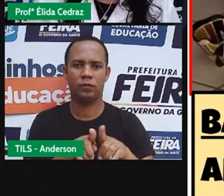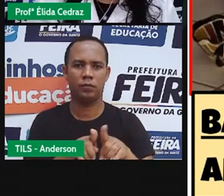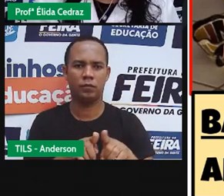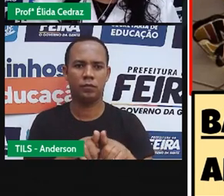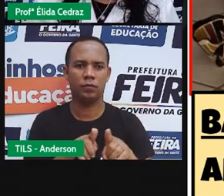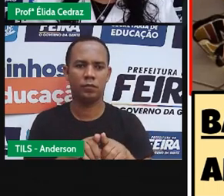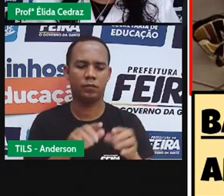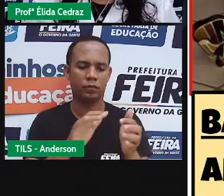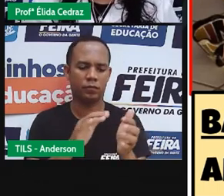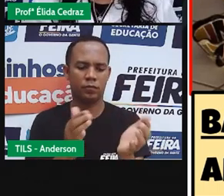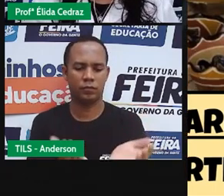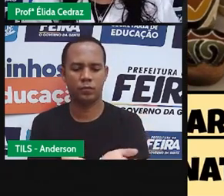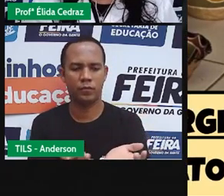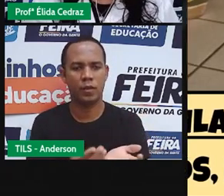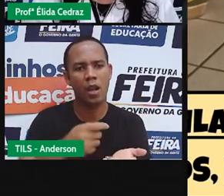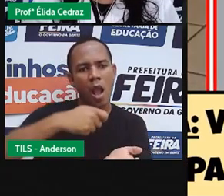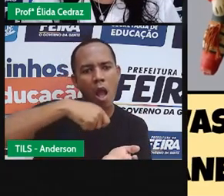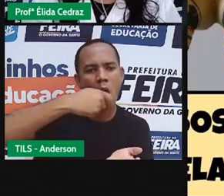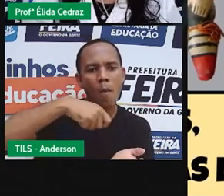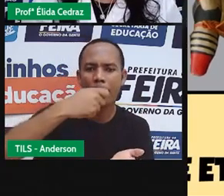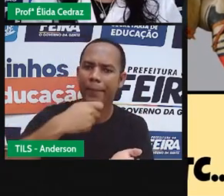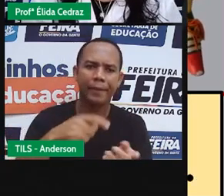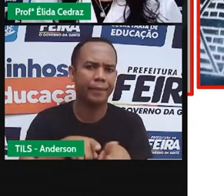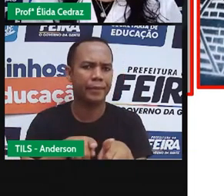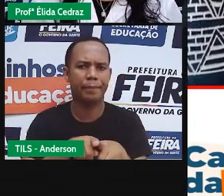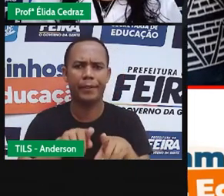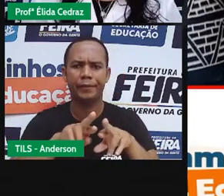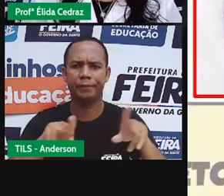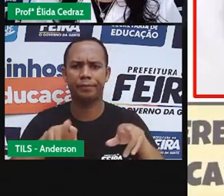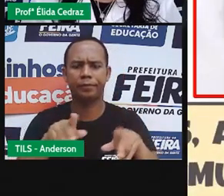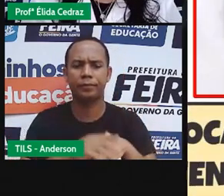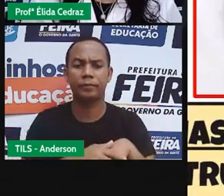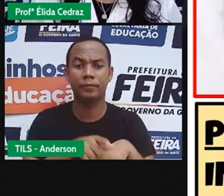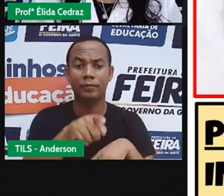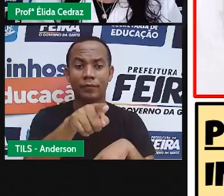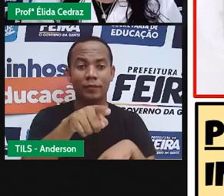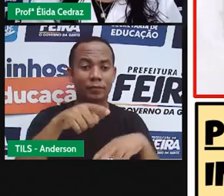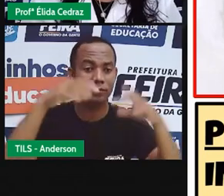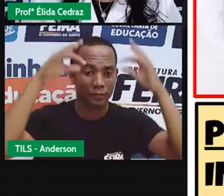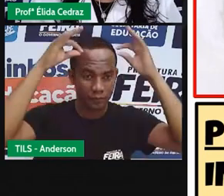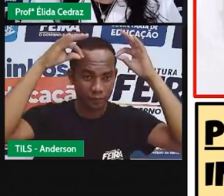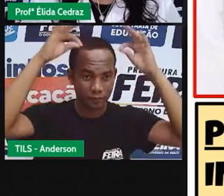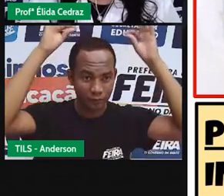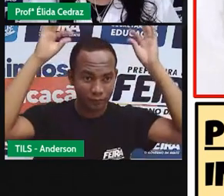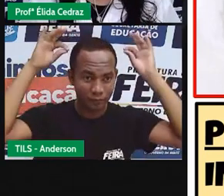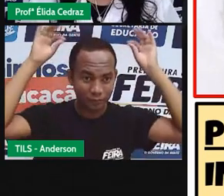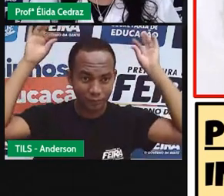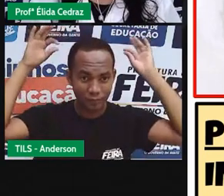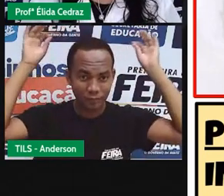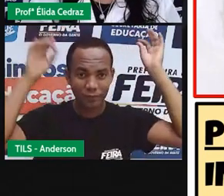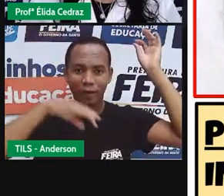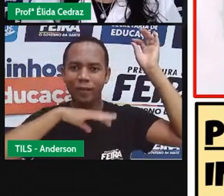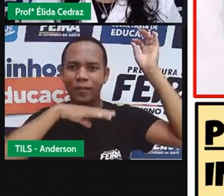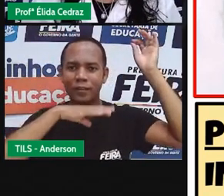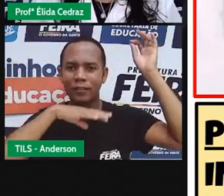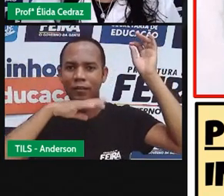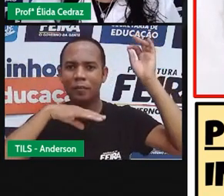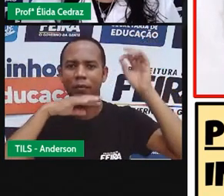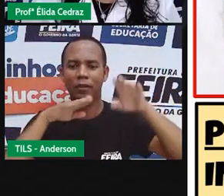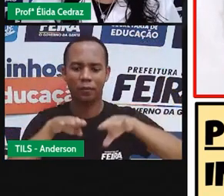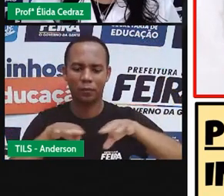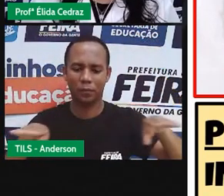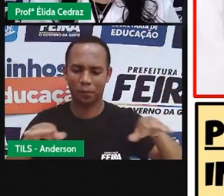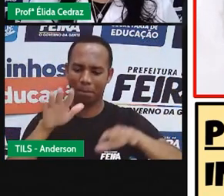as panelas que eles utilizam. Com as penas e as peles dos animais, fazem